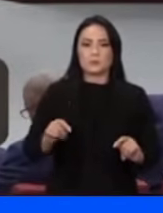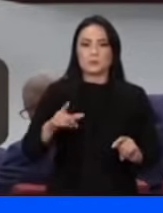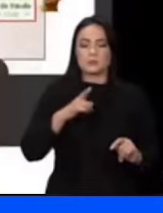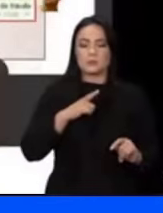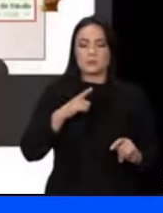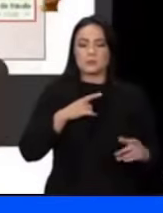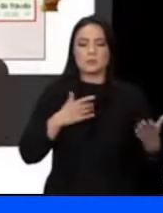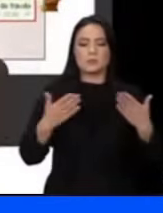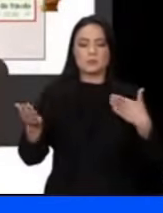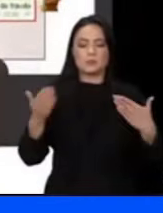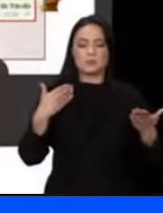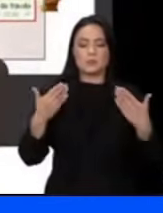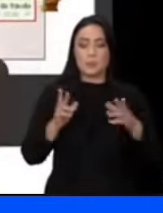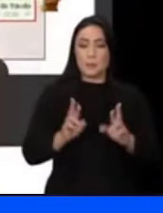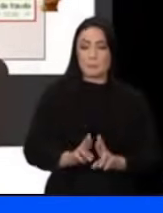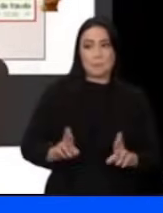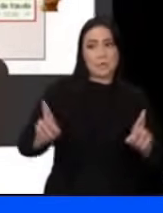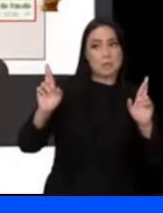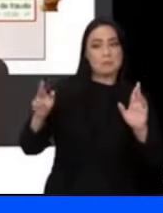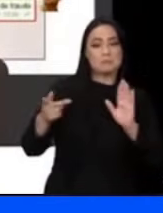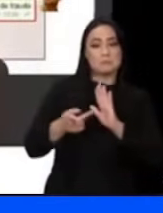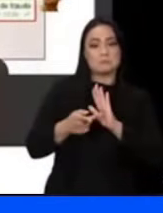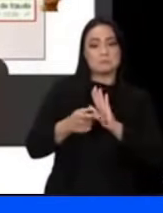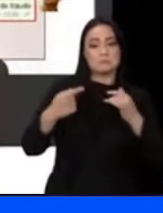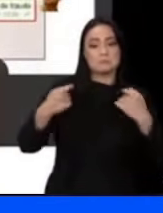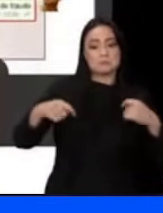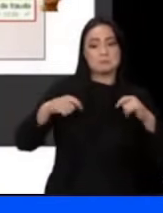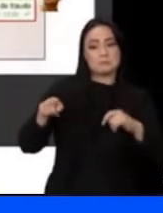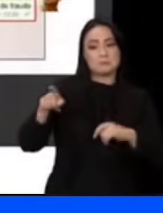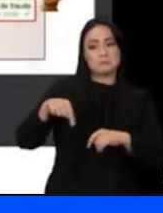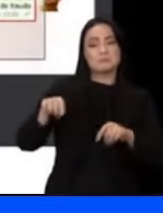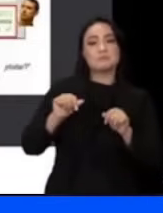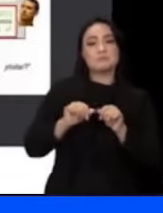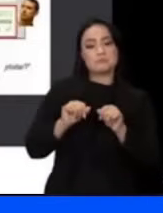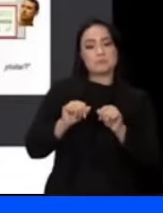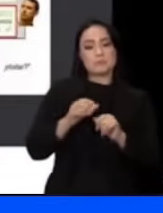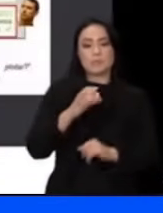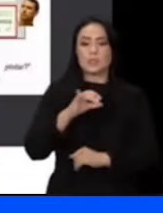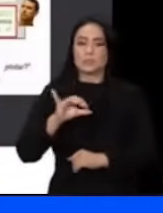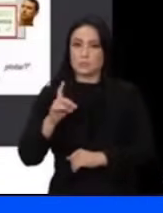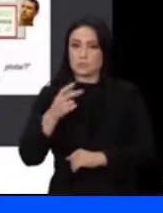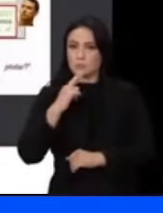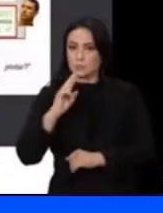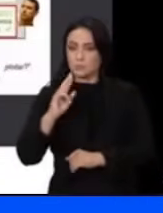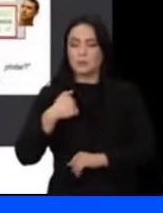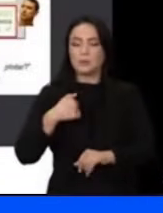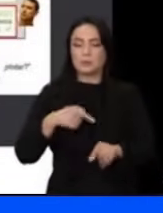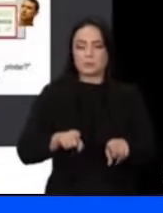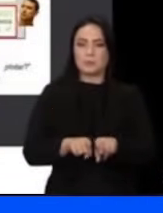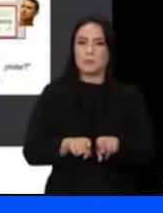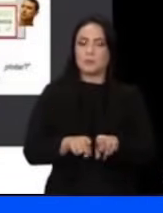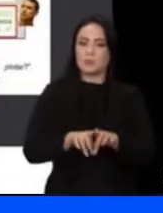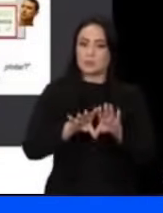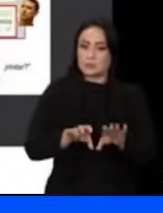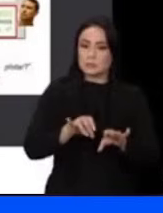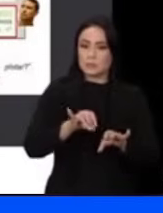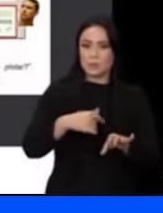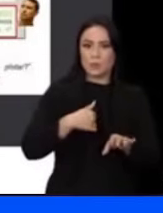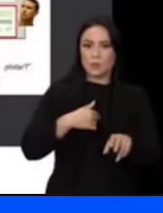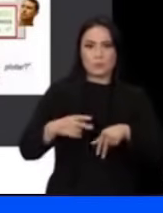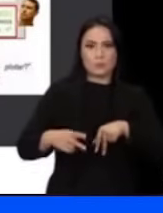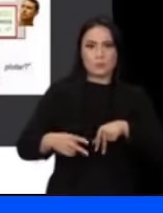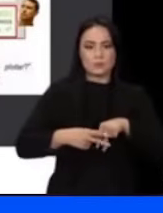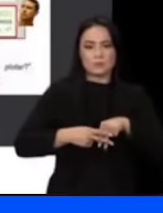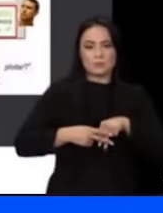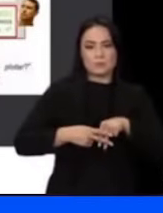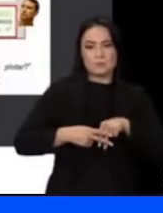essa conversa, diz: espero sinceramente que vocês saibam o que estão fazendo. Mauro Cid responde: eu também, senão estou